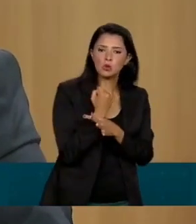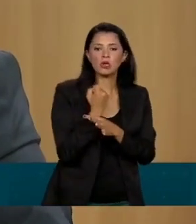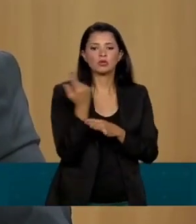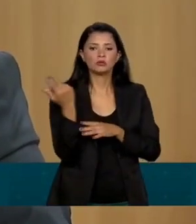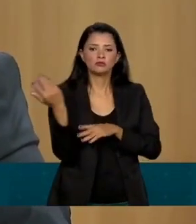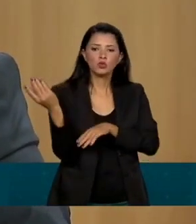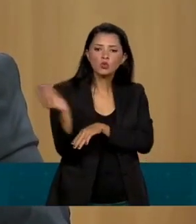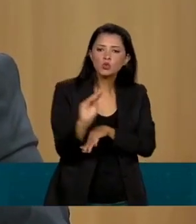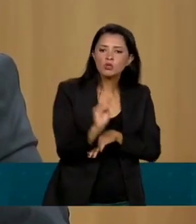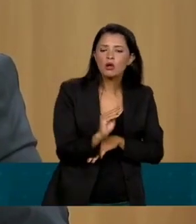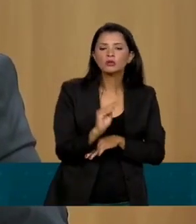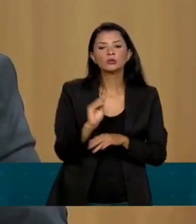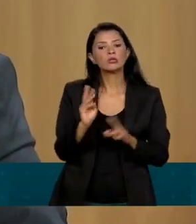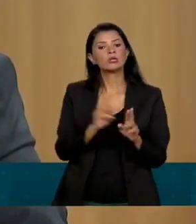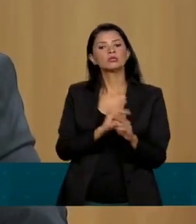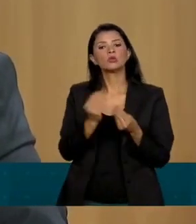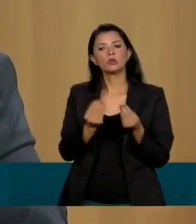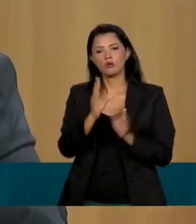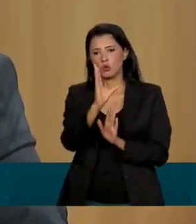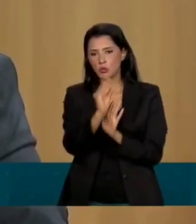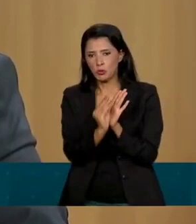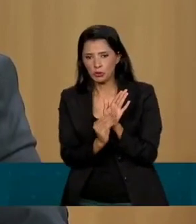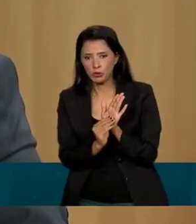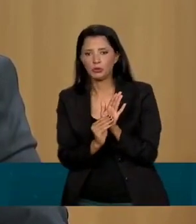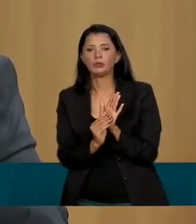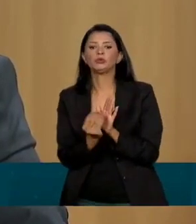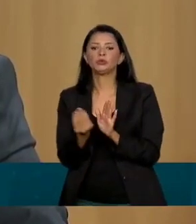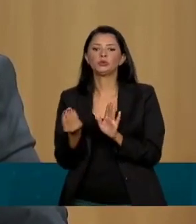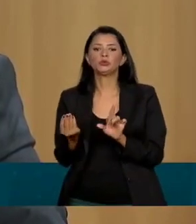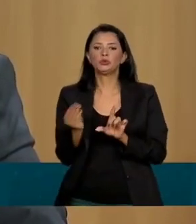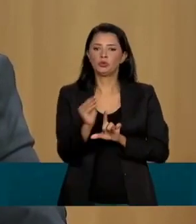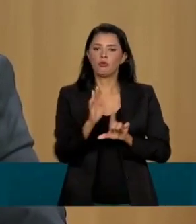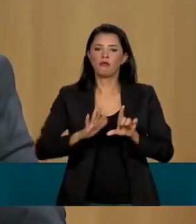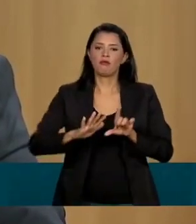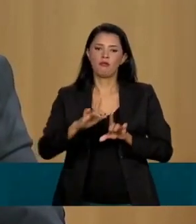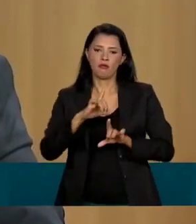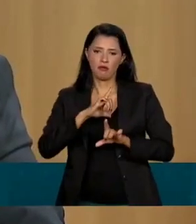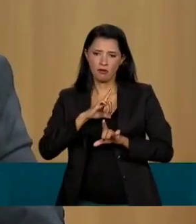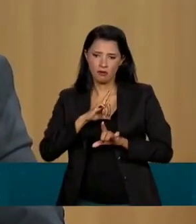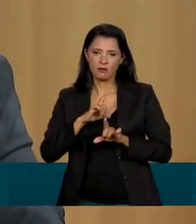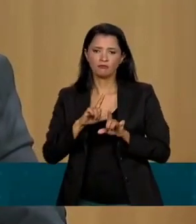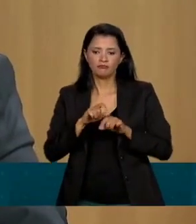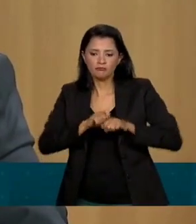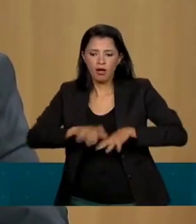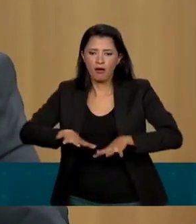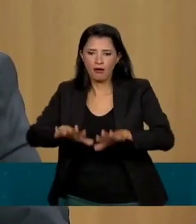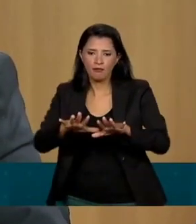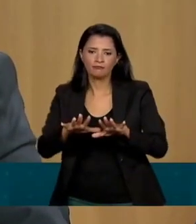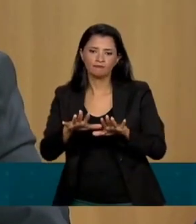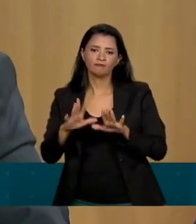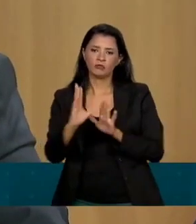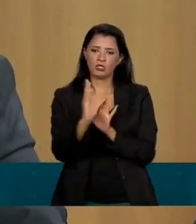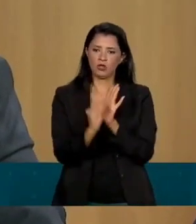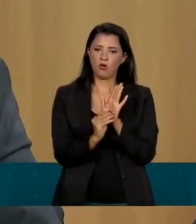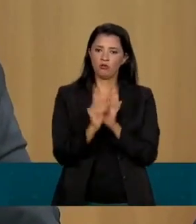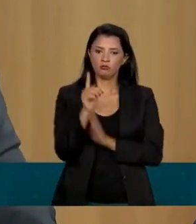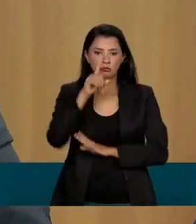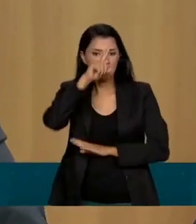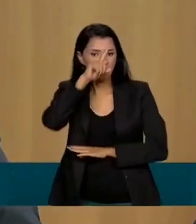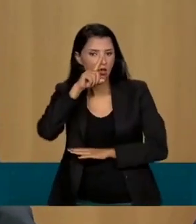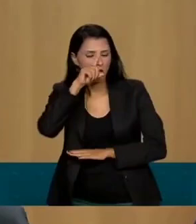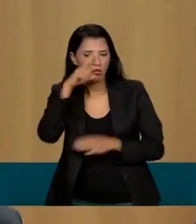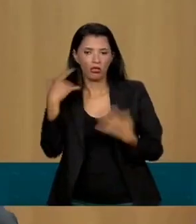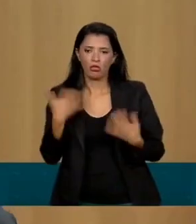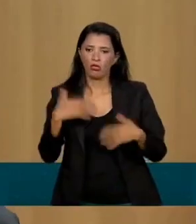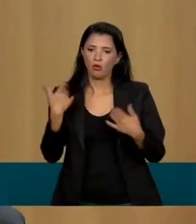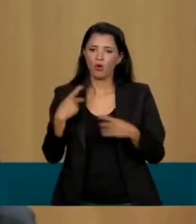em relação aos conteúdos veiculadores de conteúdos danosos, perigosos